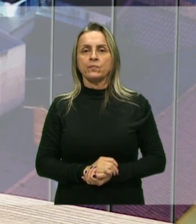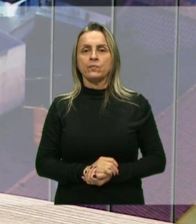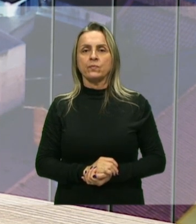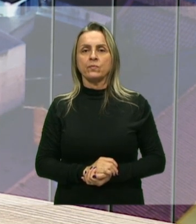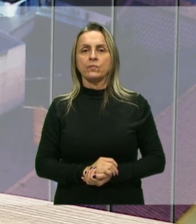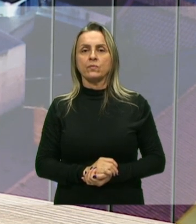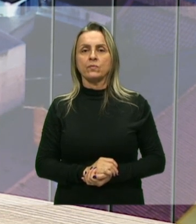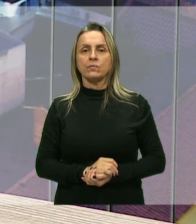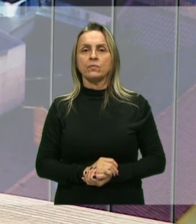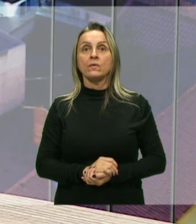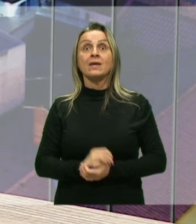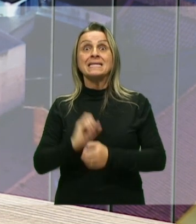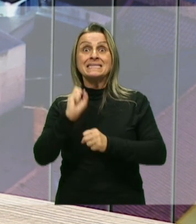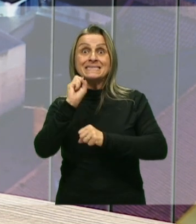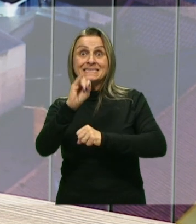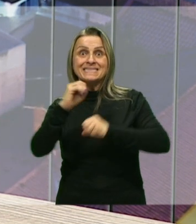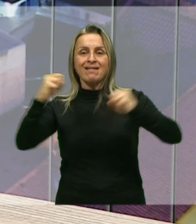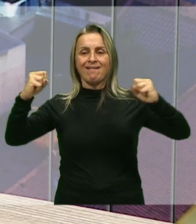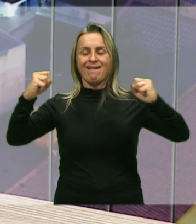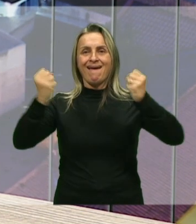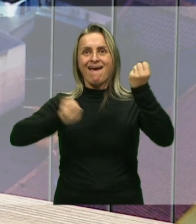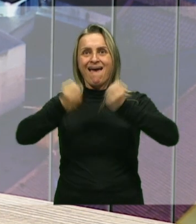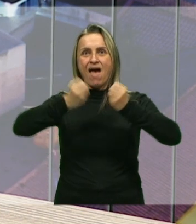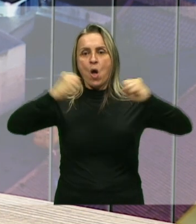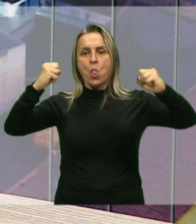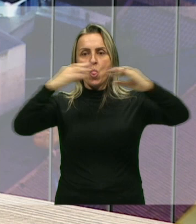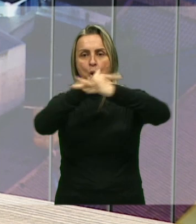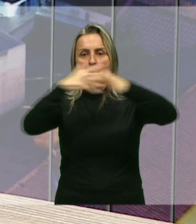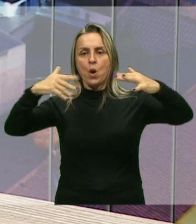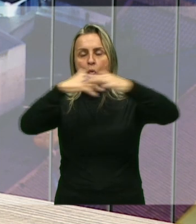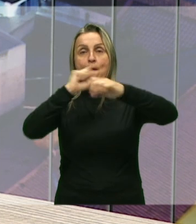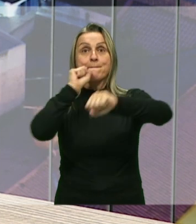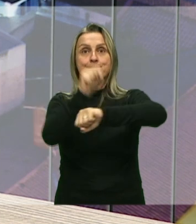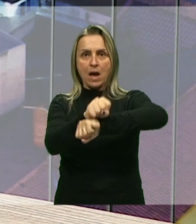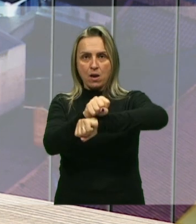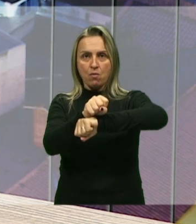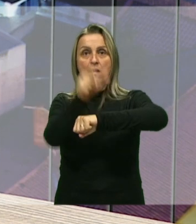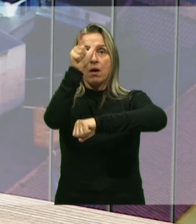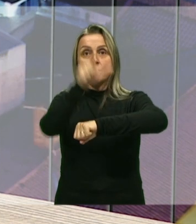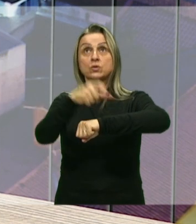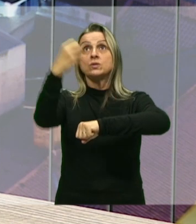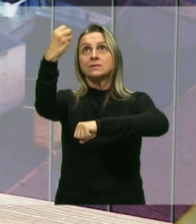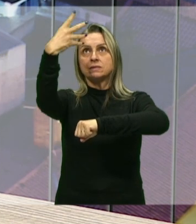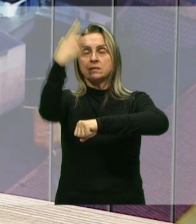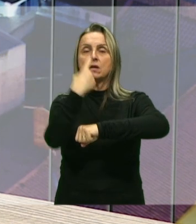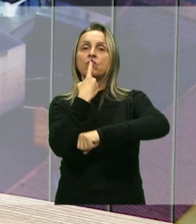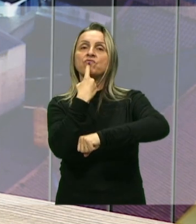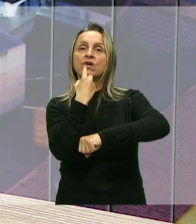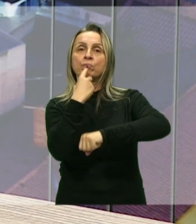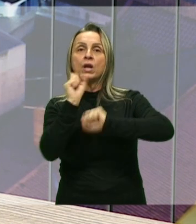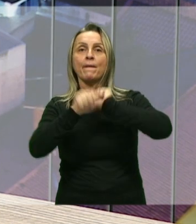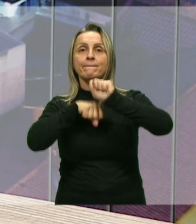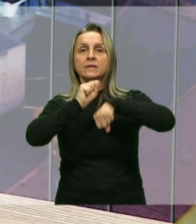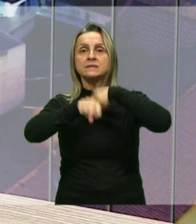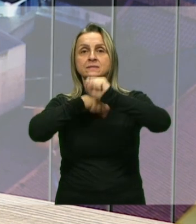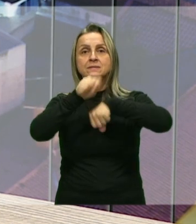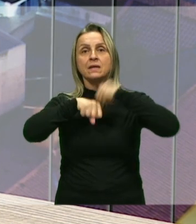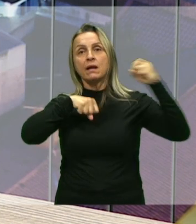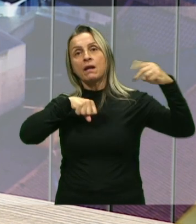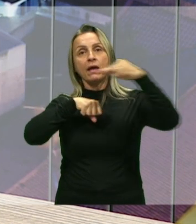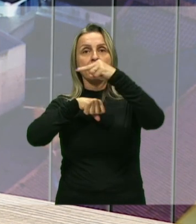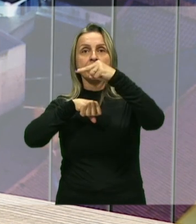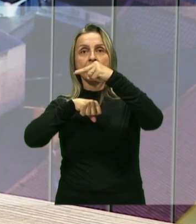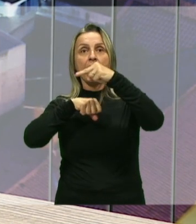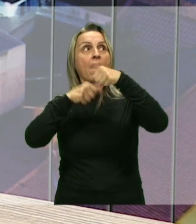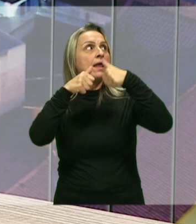parou. Aí vamos supor que alguém vai, né, passar no sinal vermelho, uma bicicleta. Aí eu vou e ela